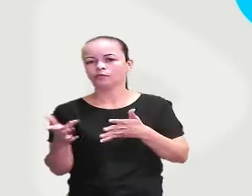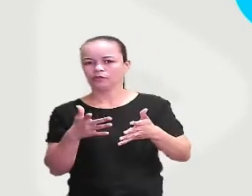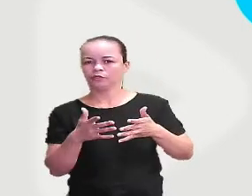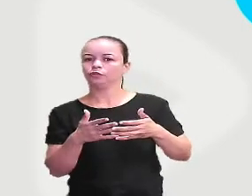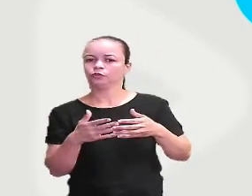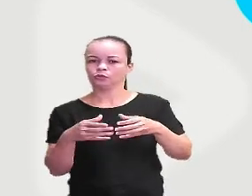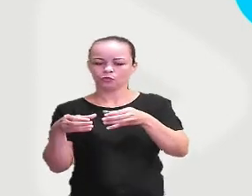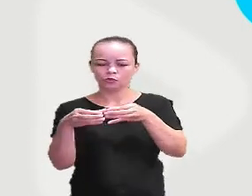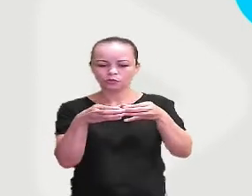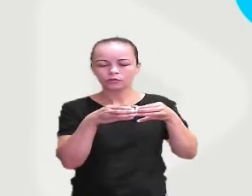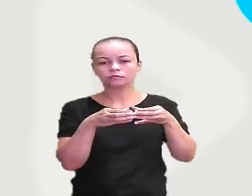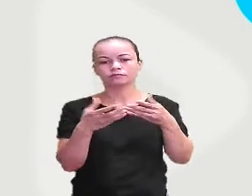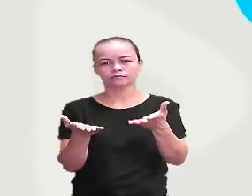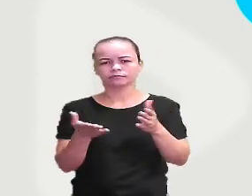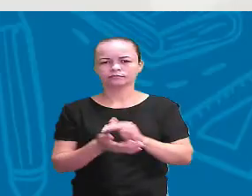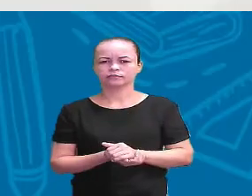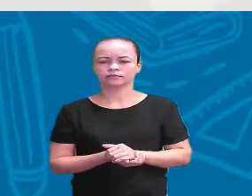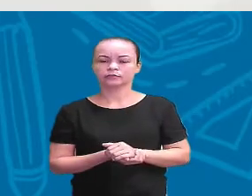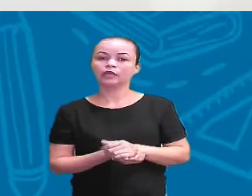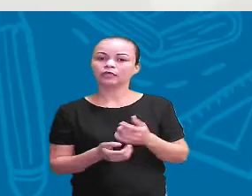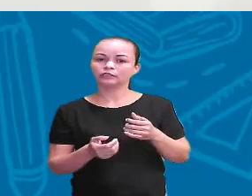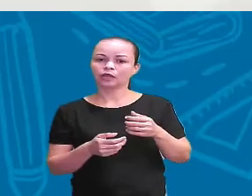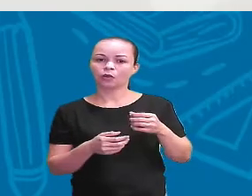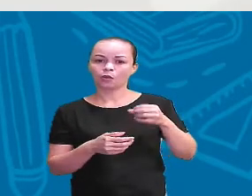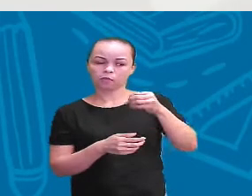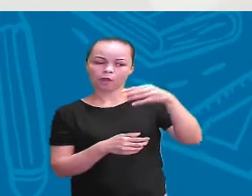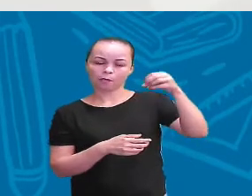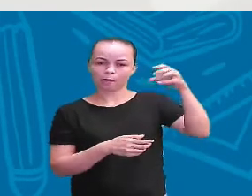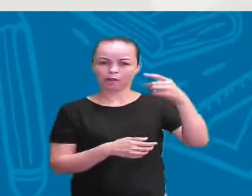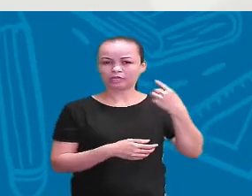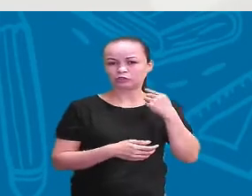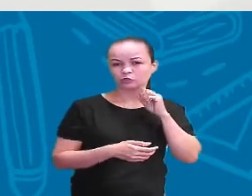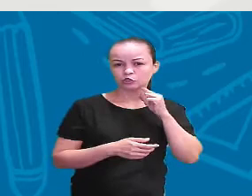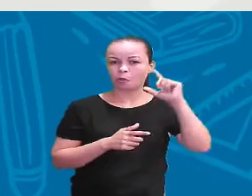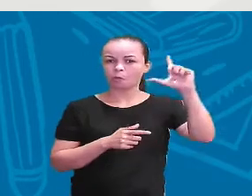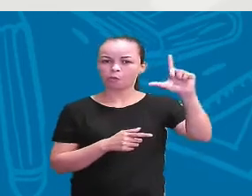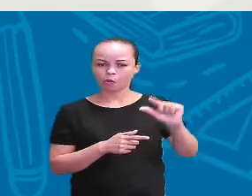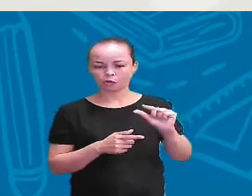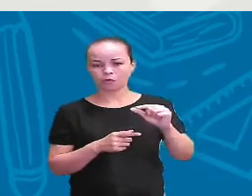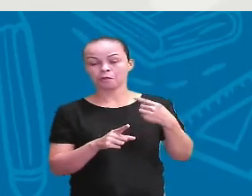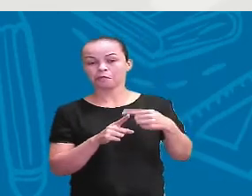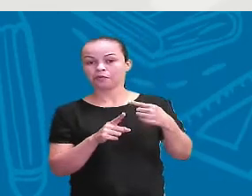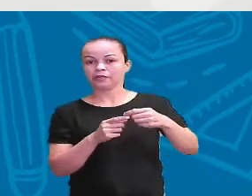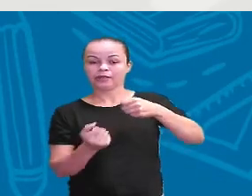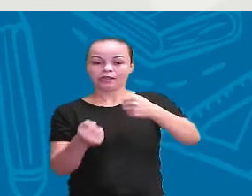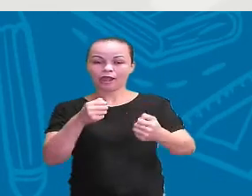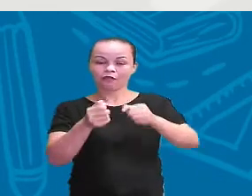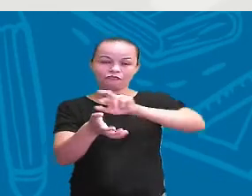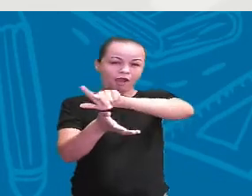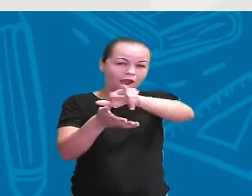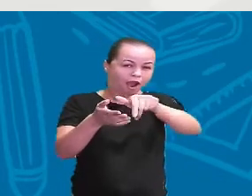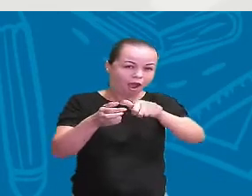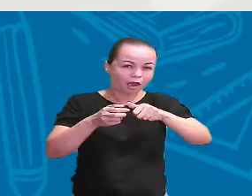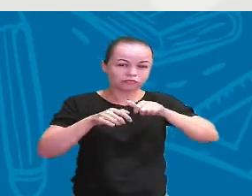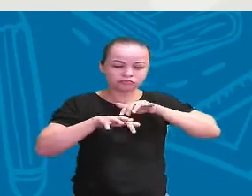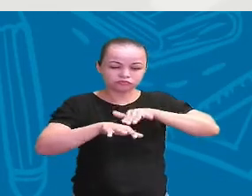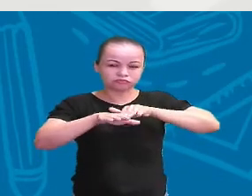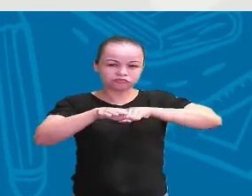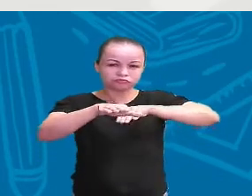vai, poluir bem menos o meio ambiente, até porque muitos carros na rua acabam provocando uma